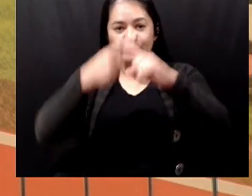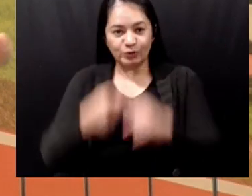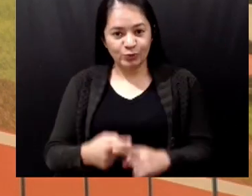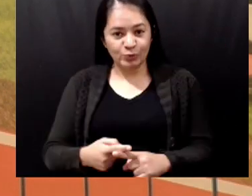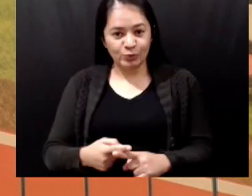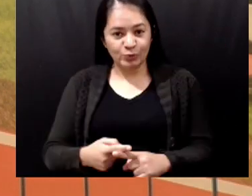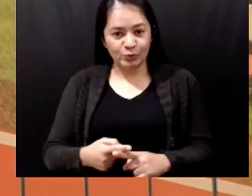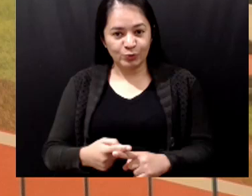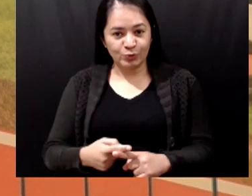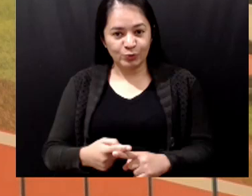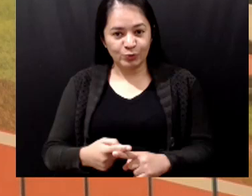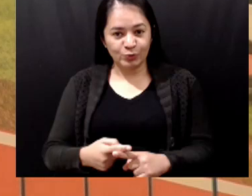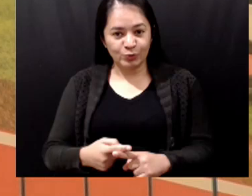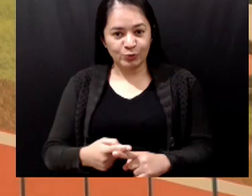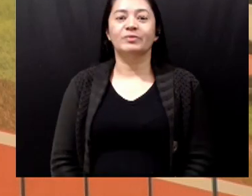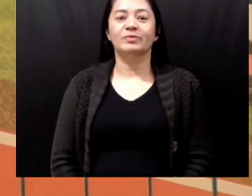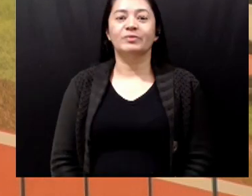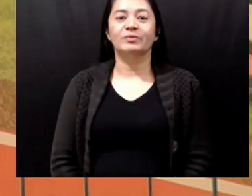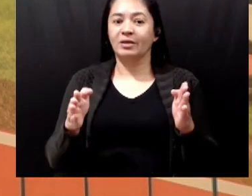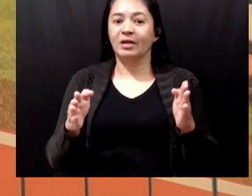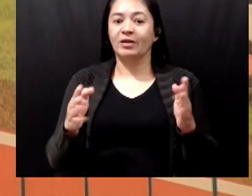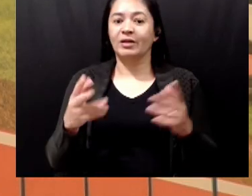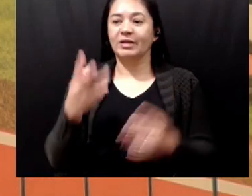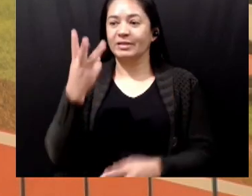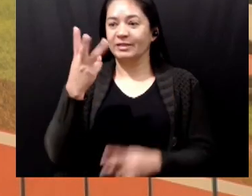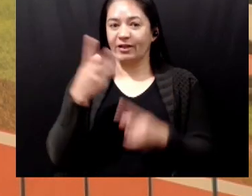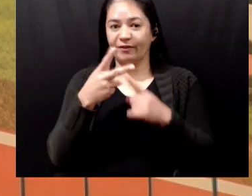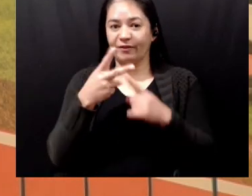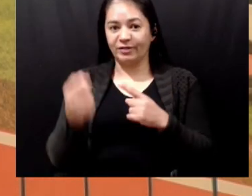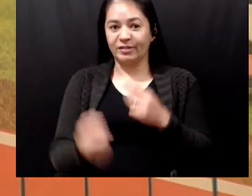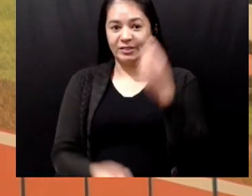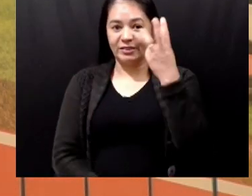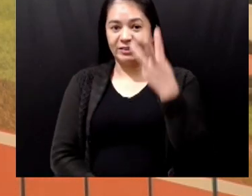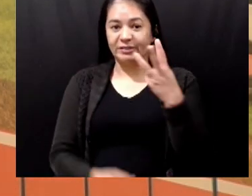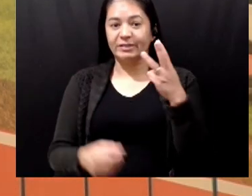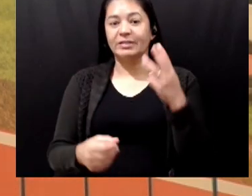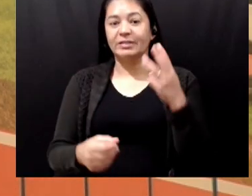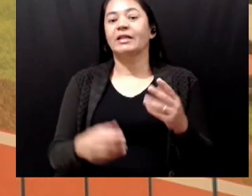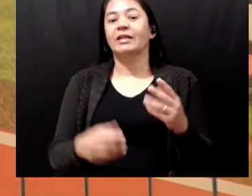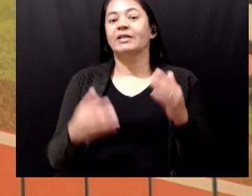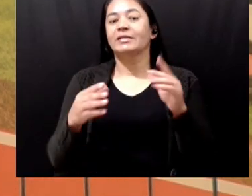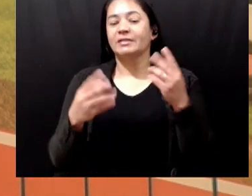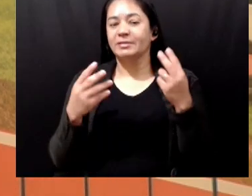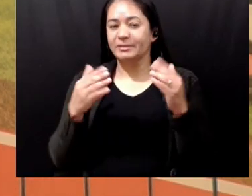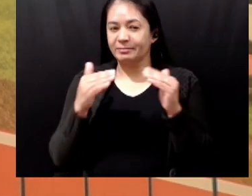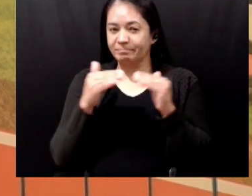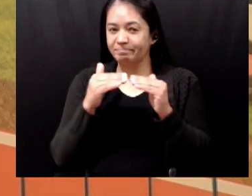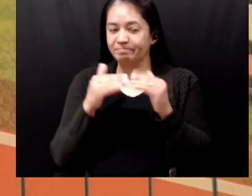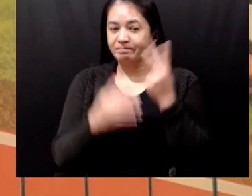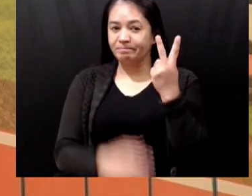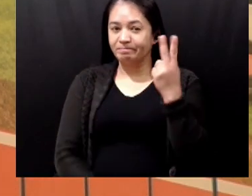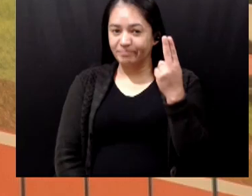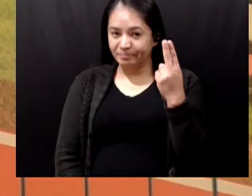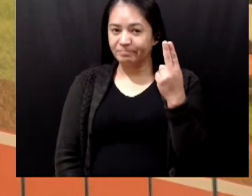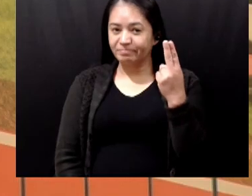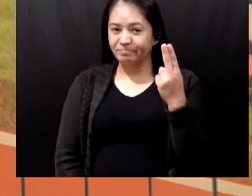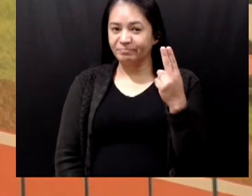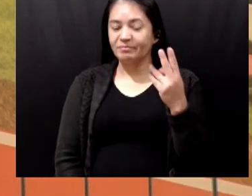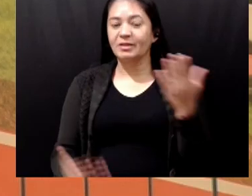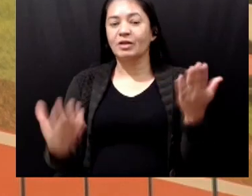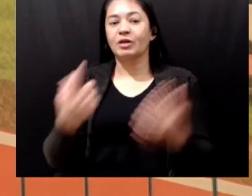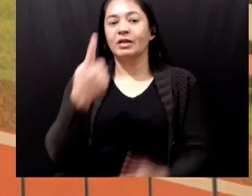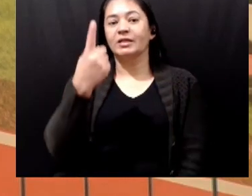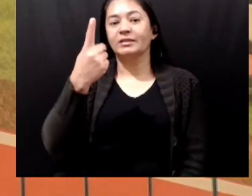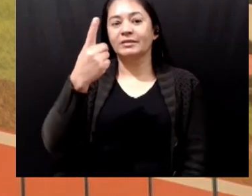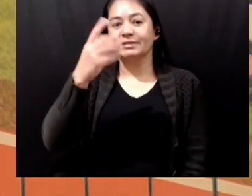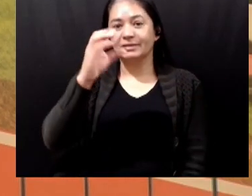são 3 vitórias e 3 empates. Deixou lá longe a zona de rebaixamento. Está na 10ª colocação com 15